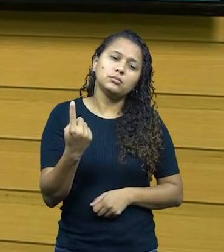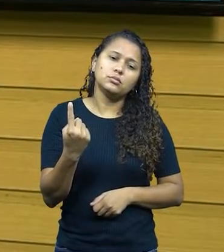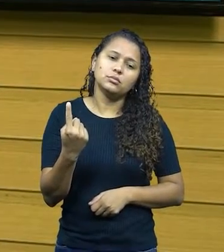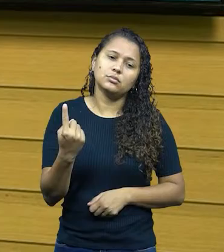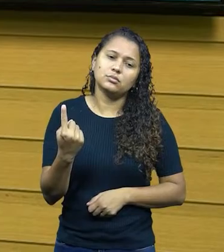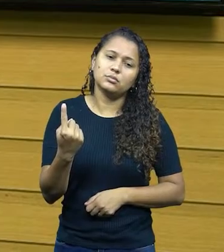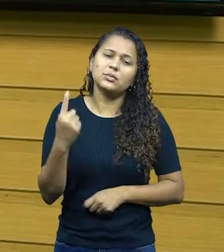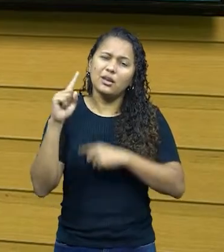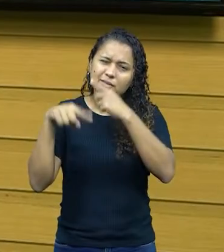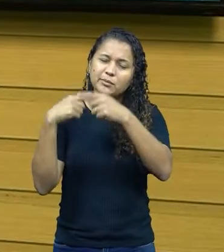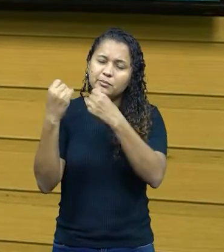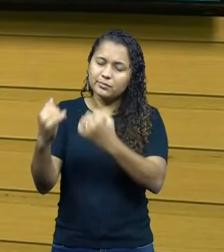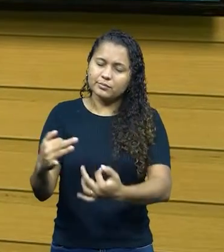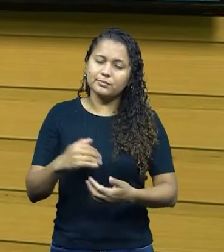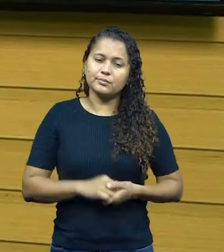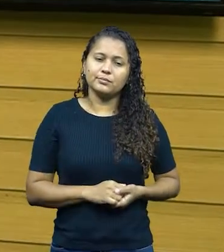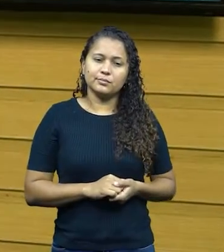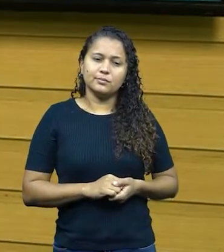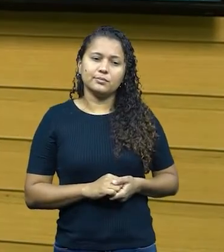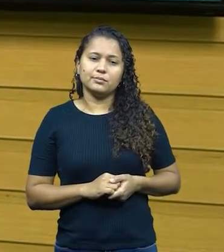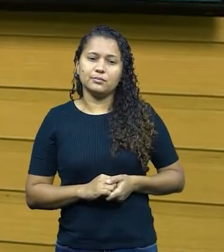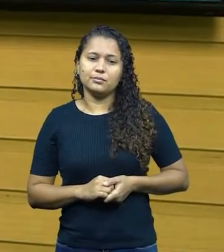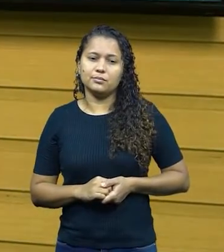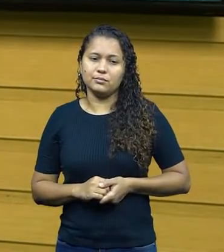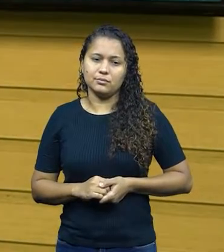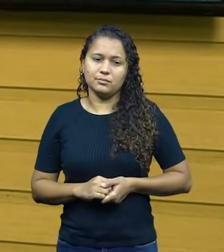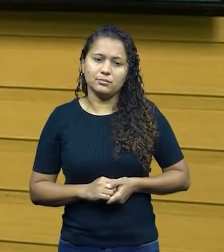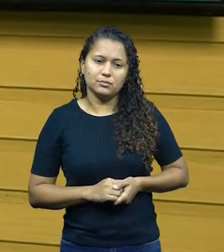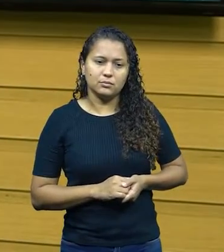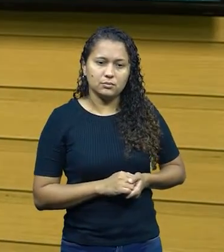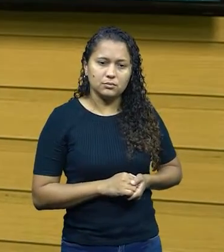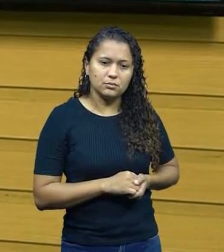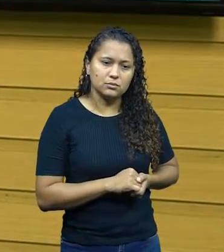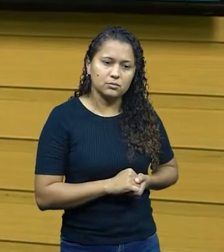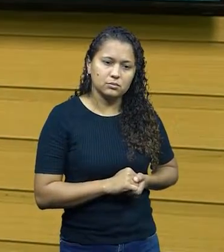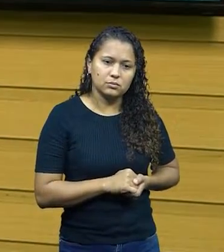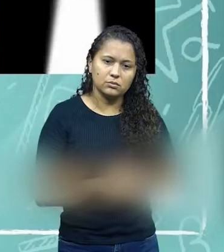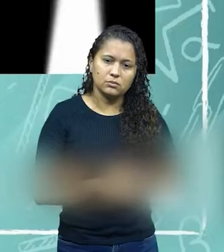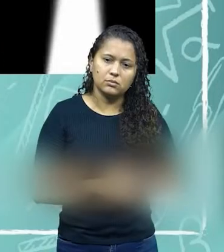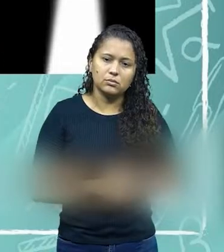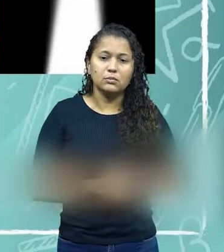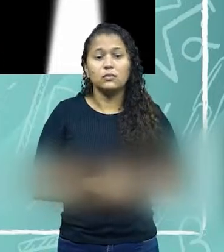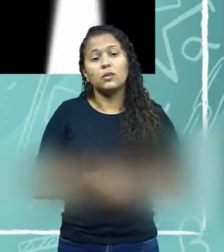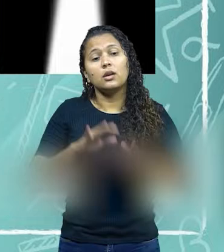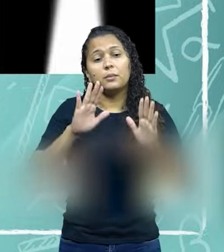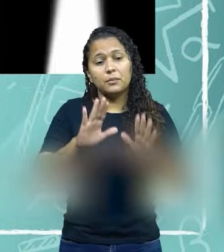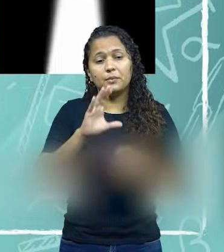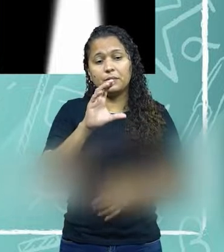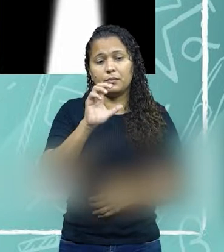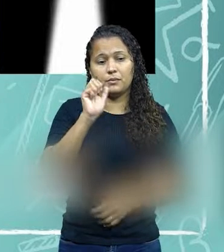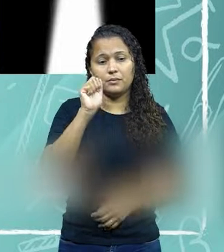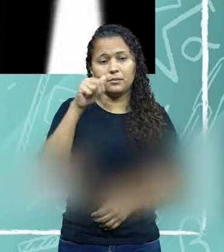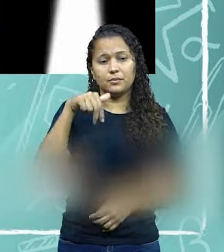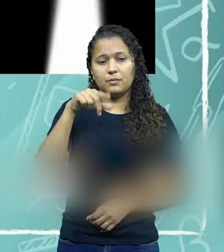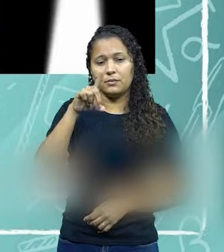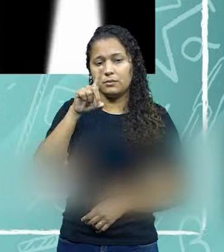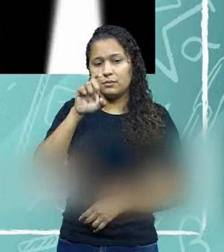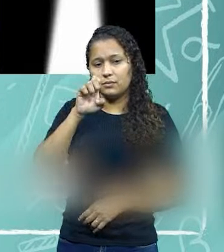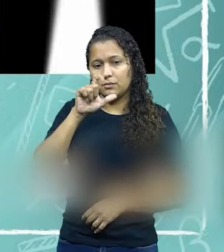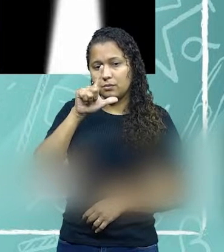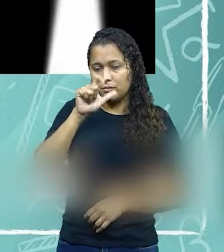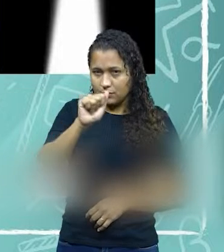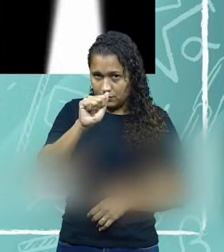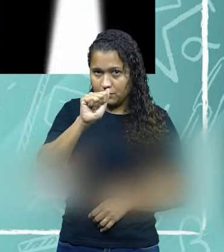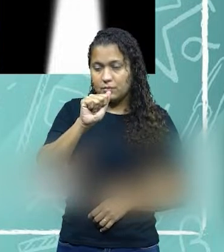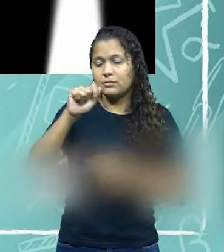equivale... Vou explicar isso mais na frente. Mais na frente vai aparecer uma outra informação e a gente vai falar um pouquinho sobre isso. Na candela, a nossa última unidade de